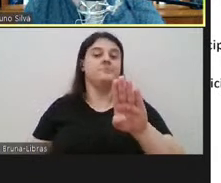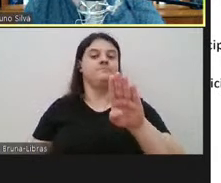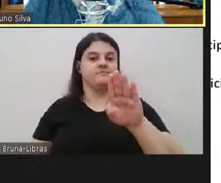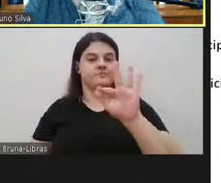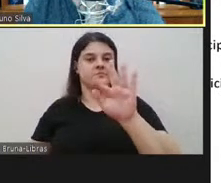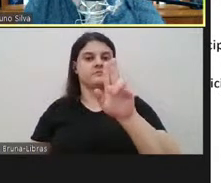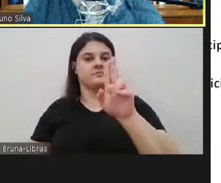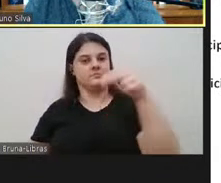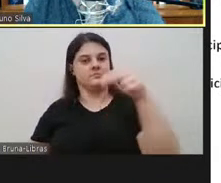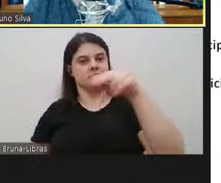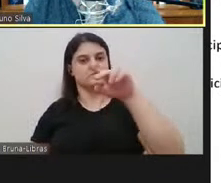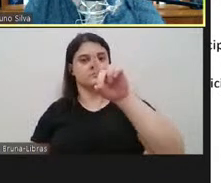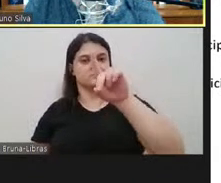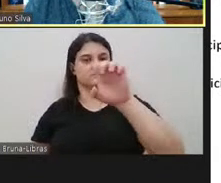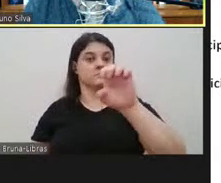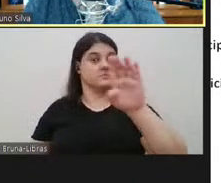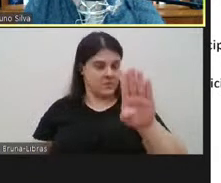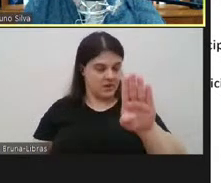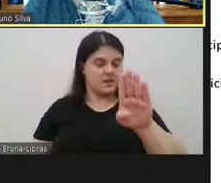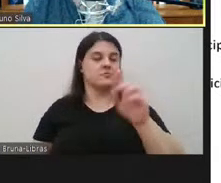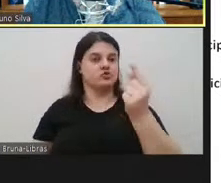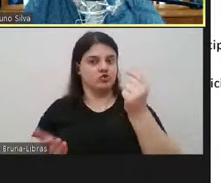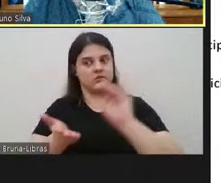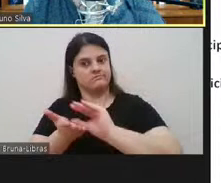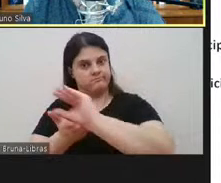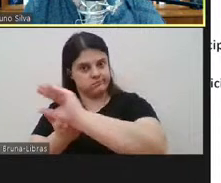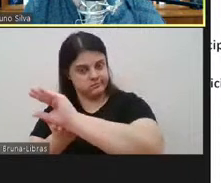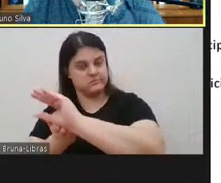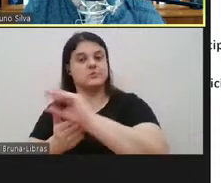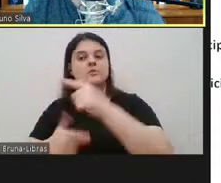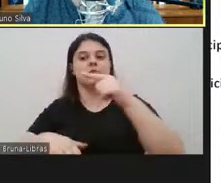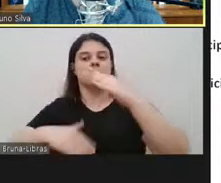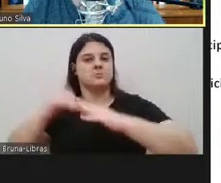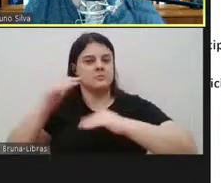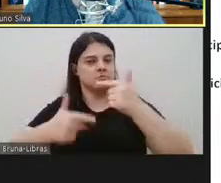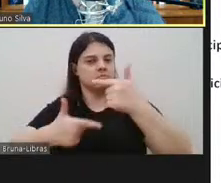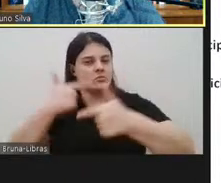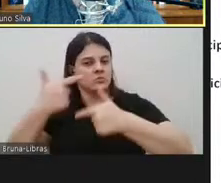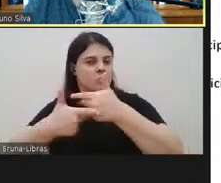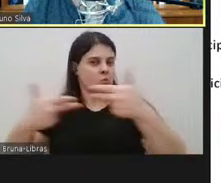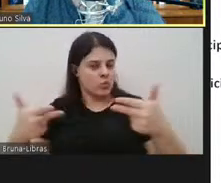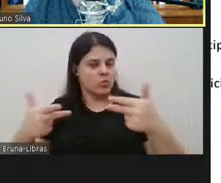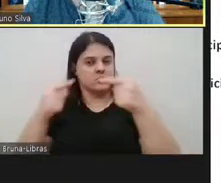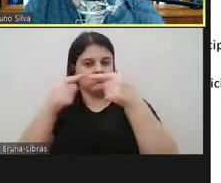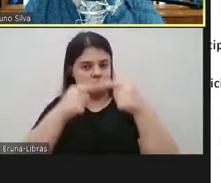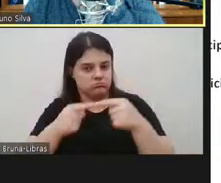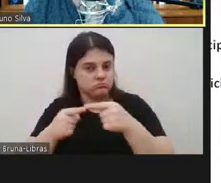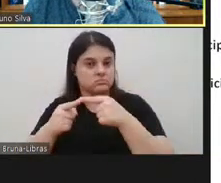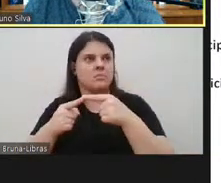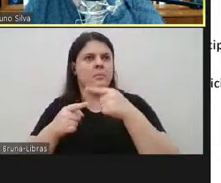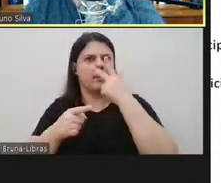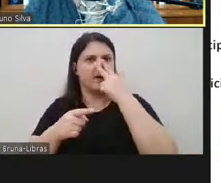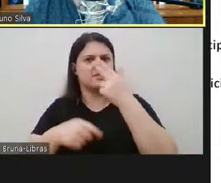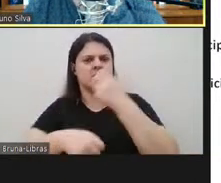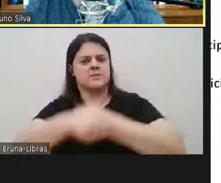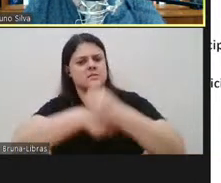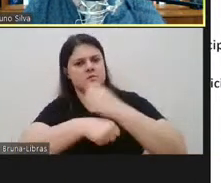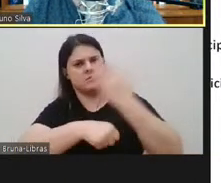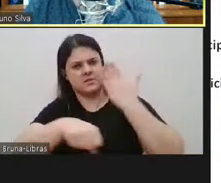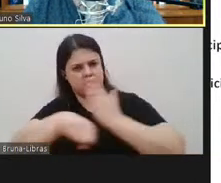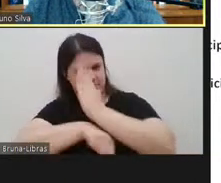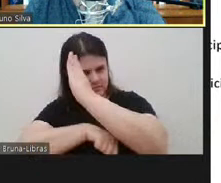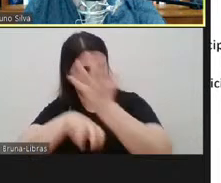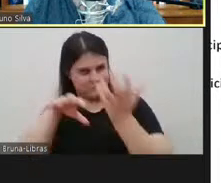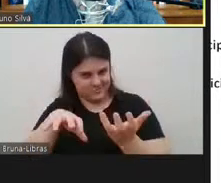óleo fundo desenvolvimento Educação Básica no Brasil que financia as ações nesse Campo aprovado ano passado né se não me engano pelo